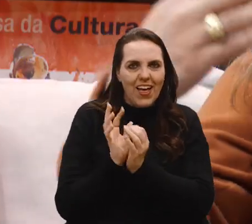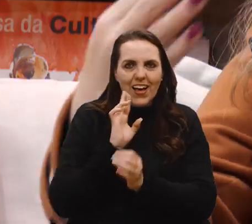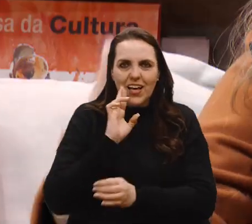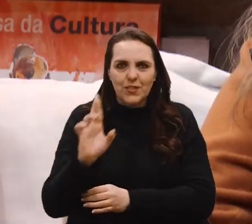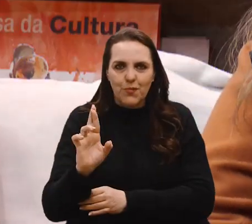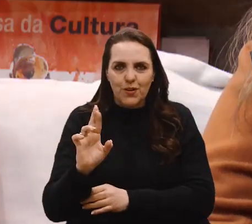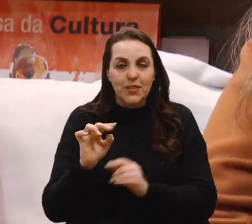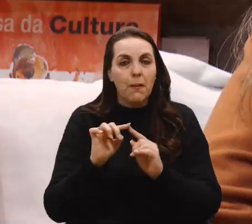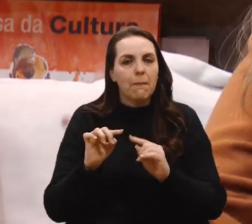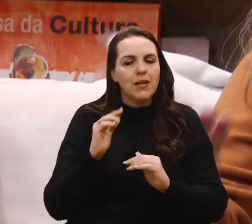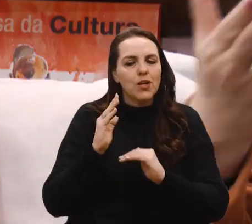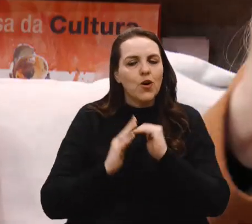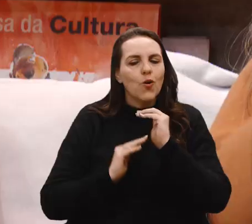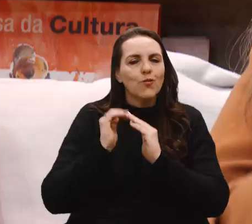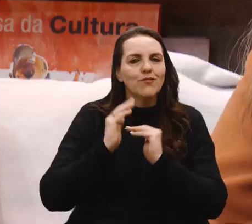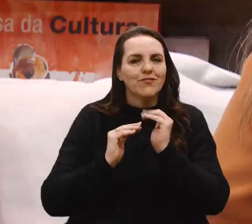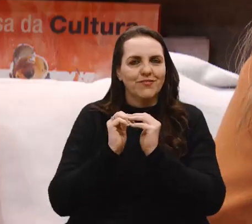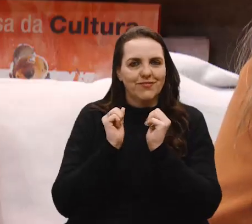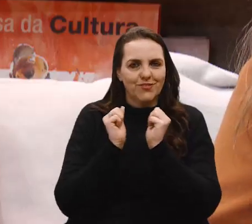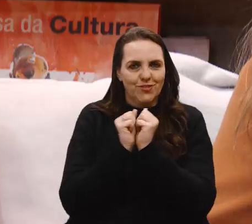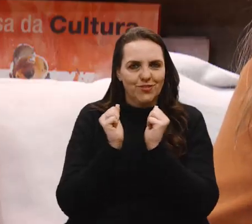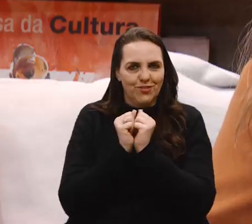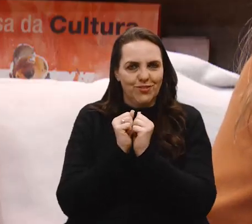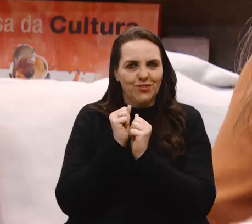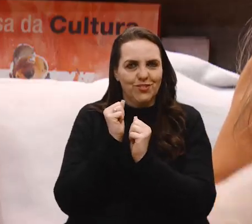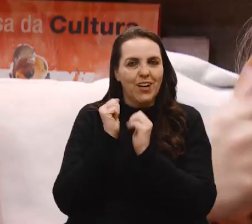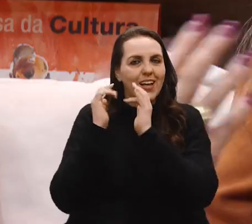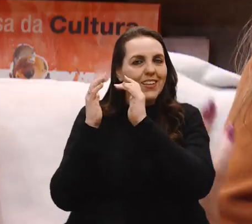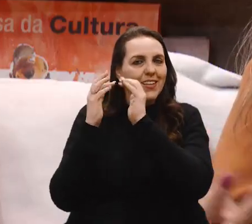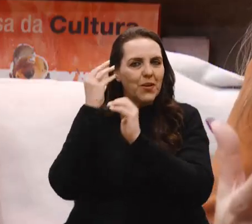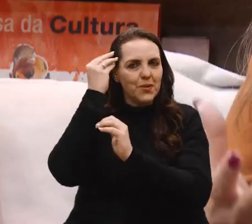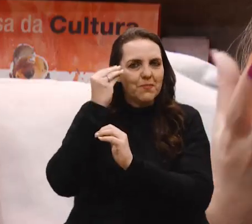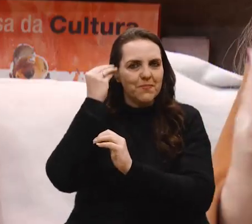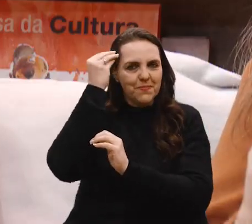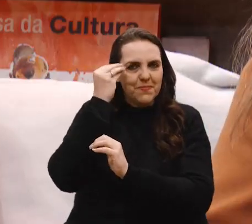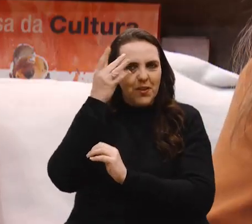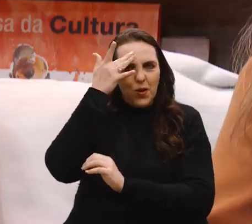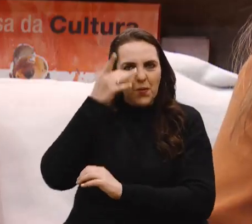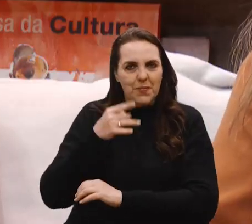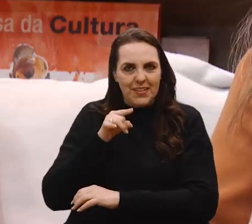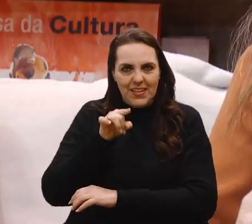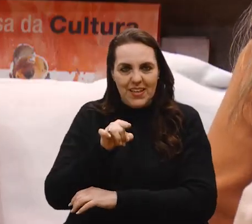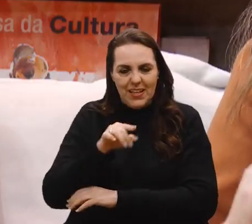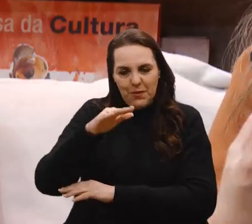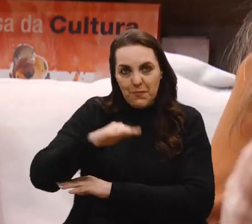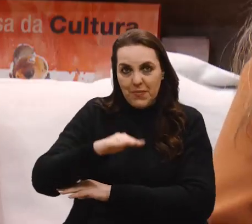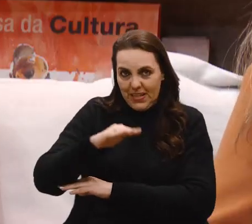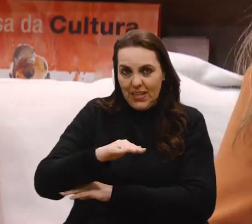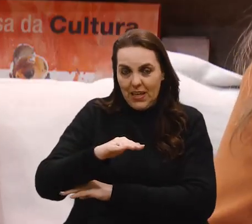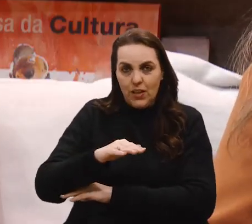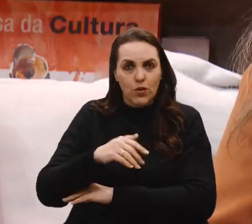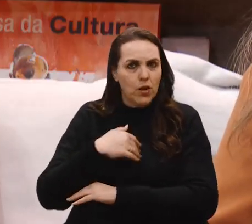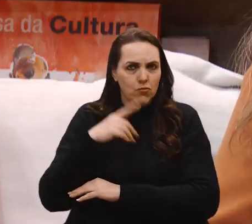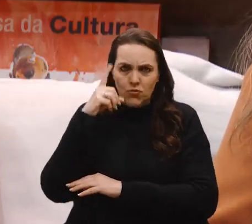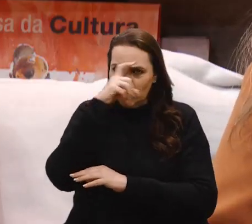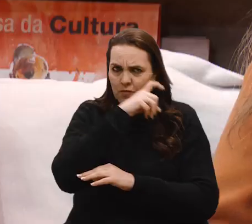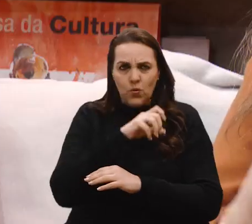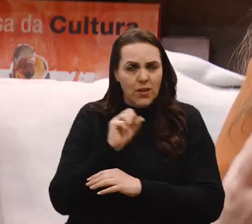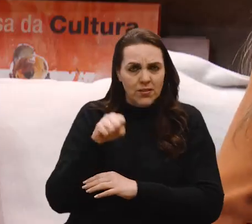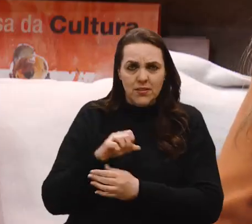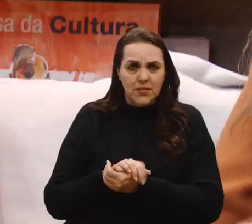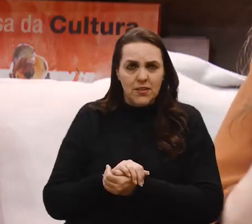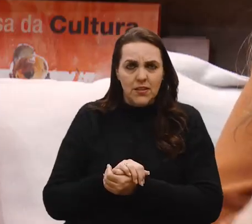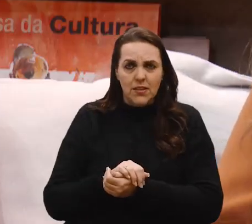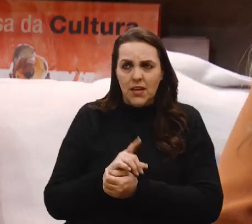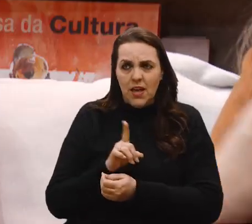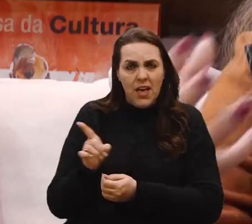uma construção junto com a neuropsicóloga, né? Para entender, porque quando ele era menor, ele tinha essa dificuldade, né? Poxa,